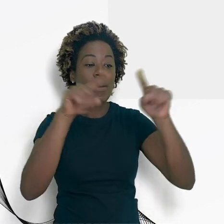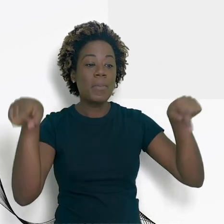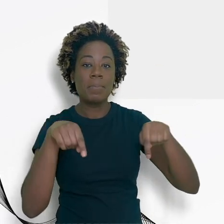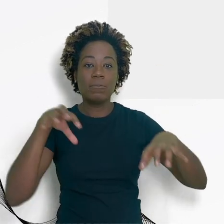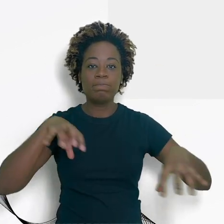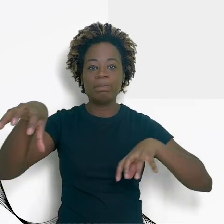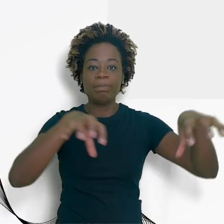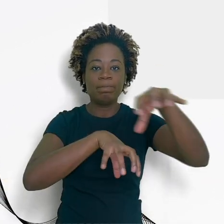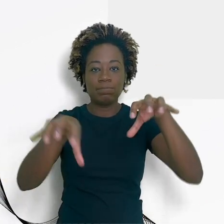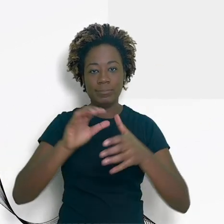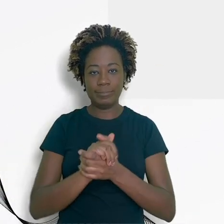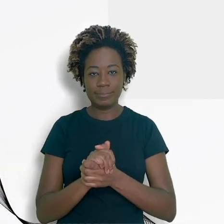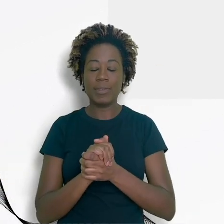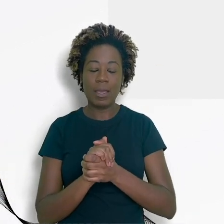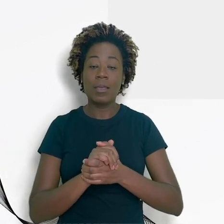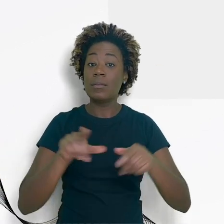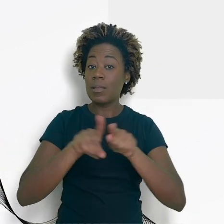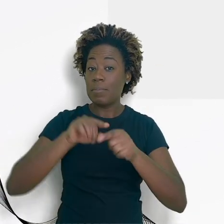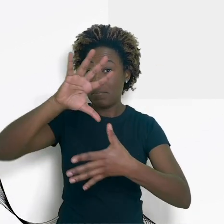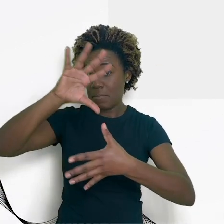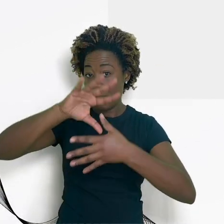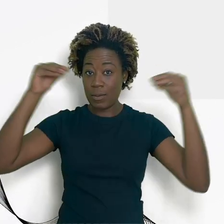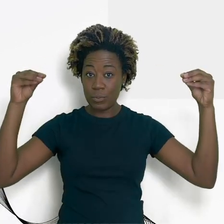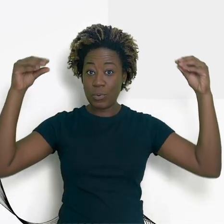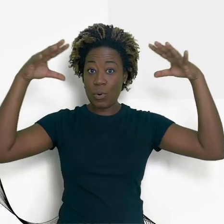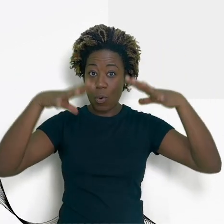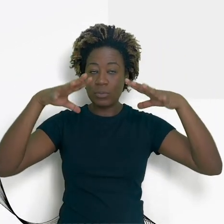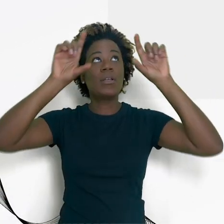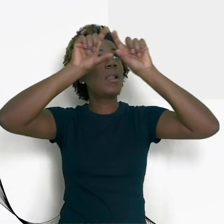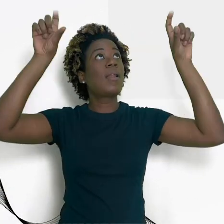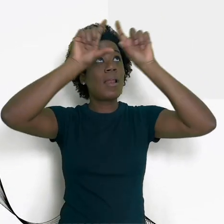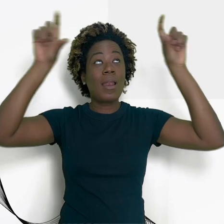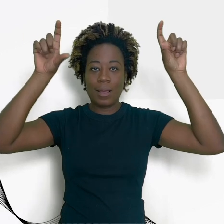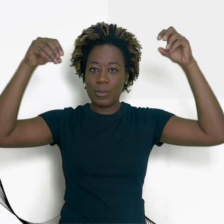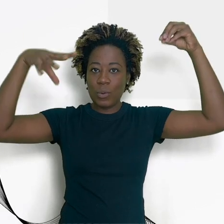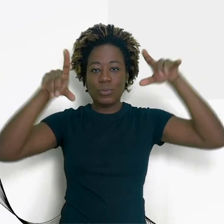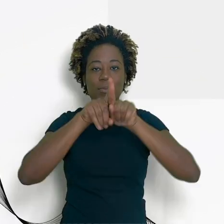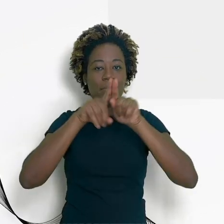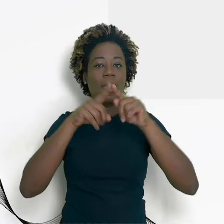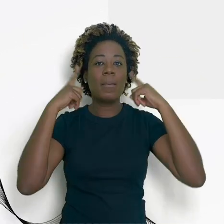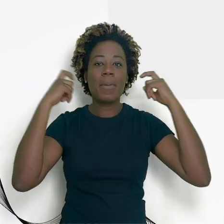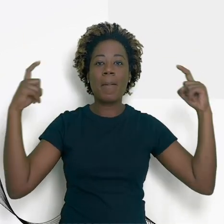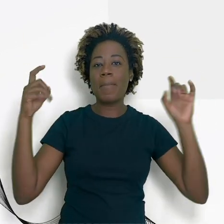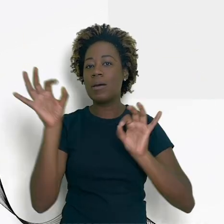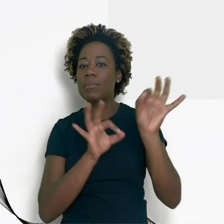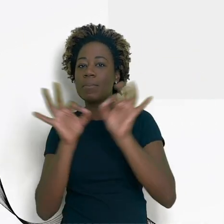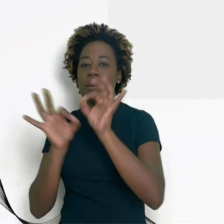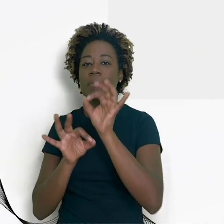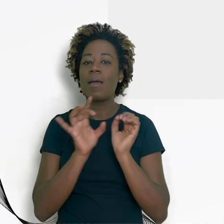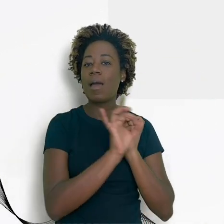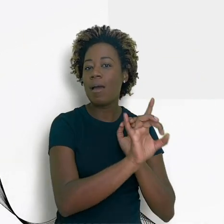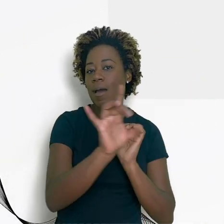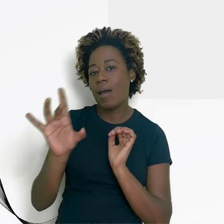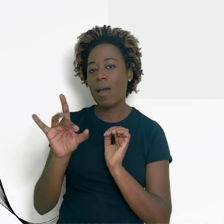espaço que as coisas ocupam. O mapa de luz, ele também é a mesma coisa, só que com as varas. O mapa de som também é para posicionar cada coisa e